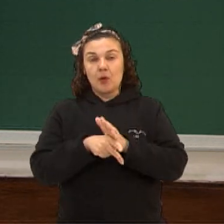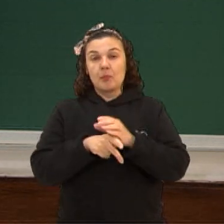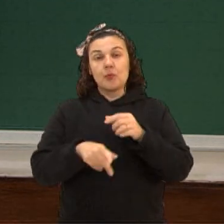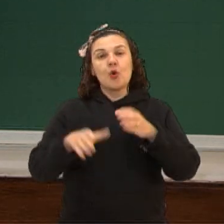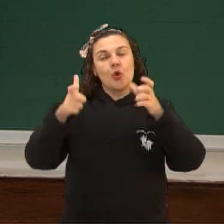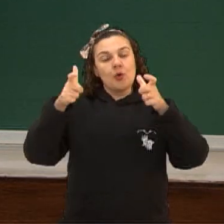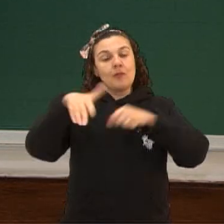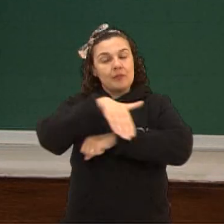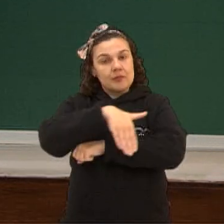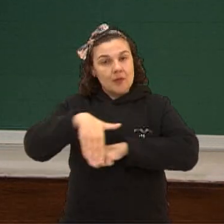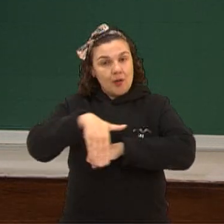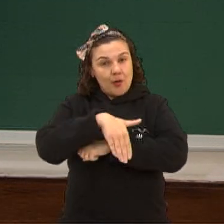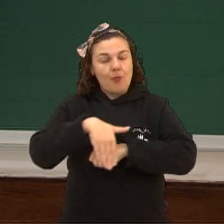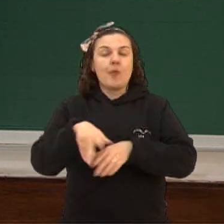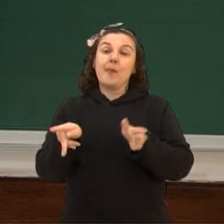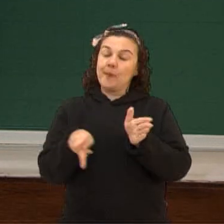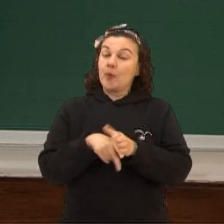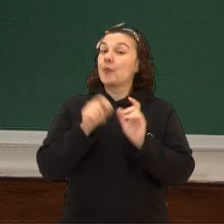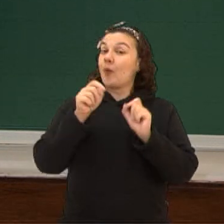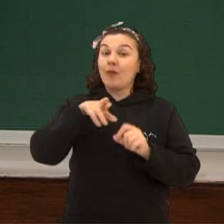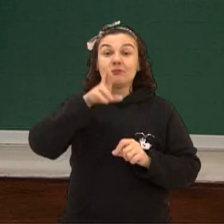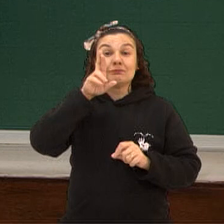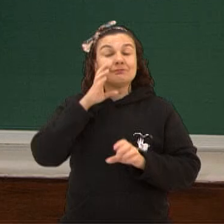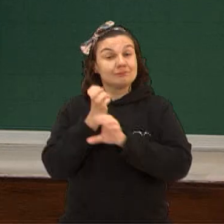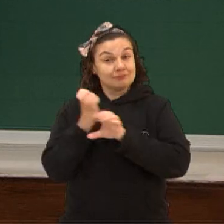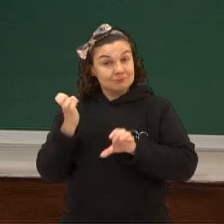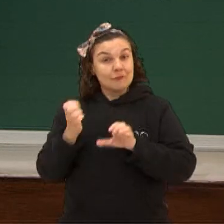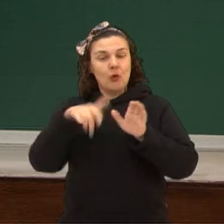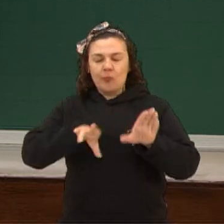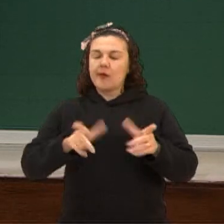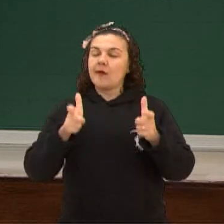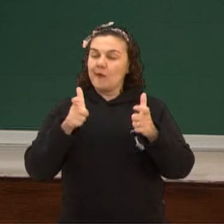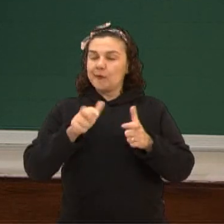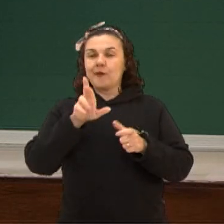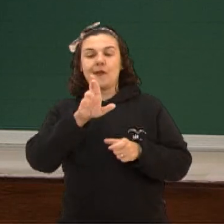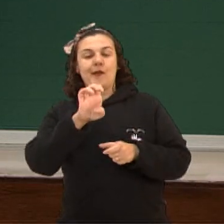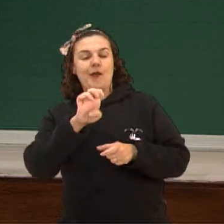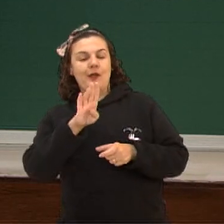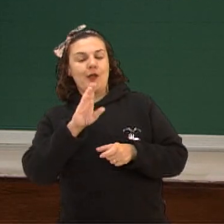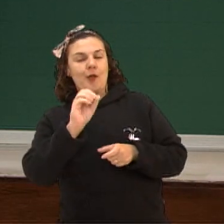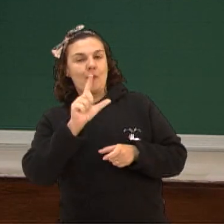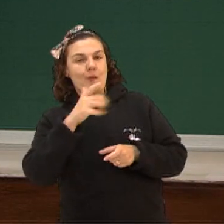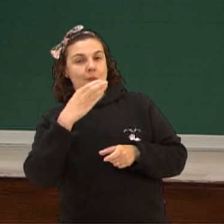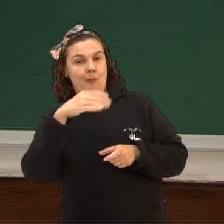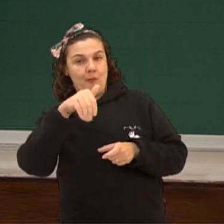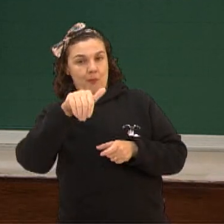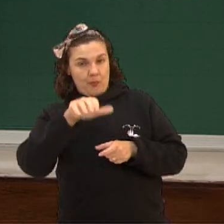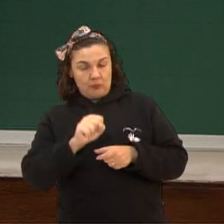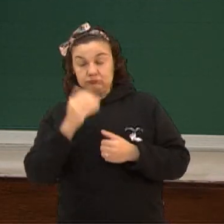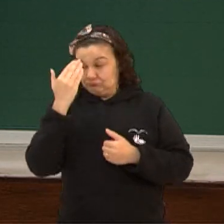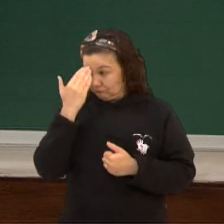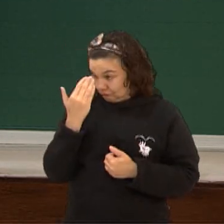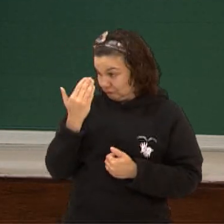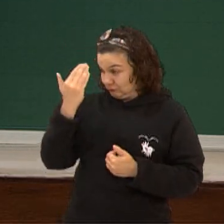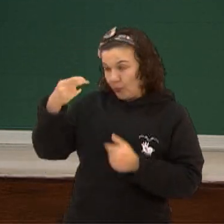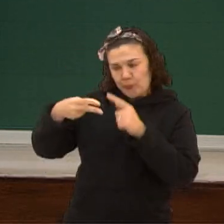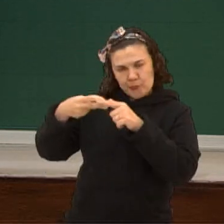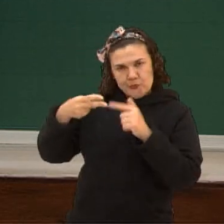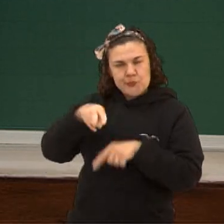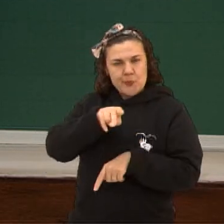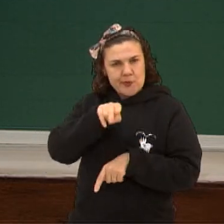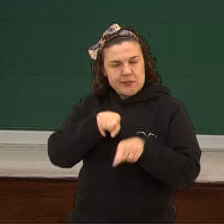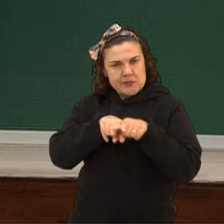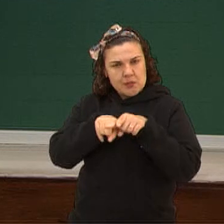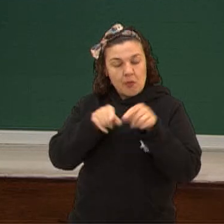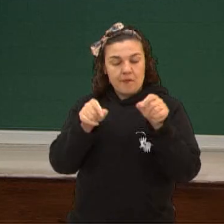rua Engenheiros Rebouças, no bairro Rebouças, homenageando os irmãos André e Antônio, que fizeram